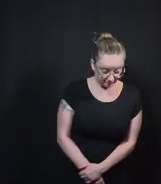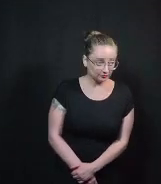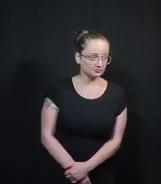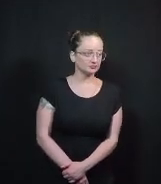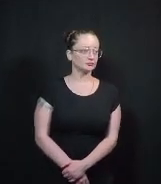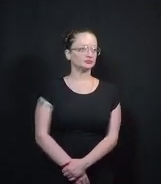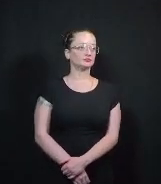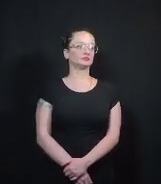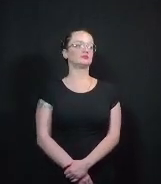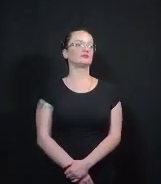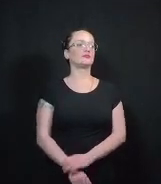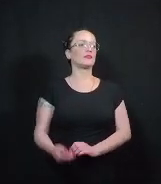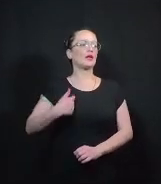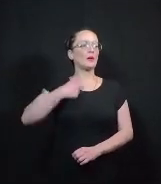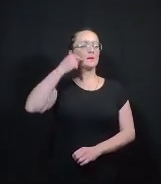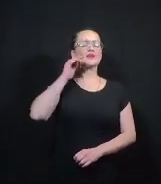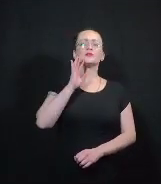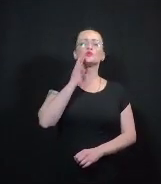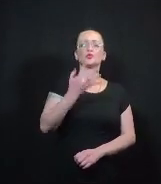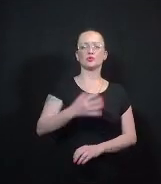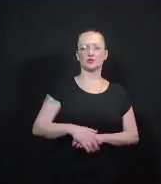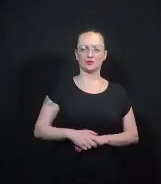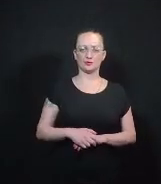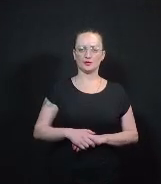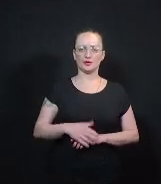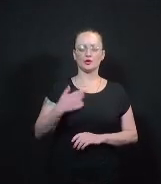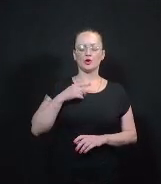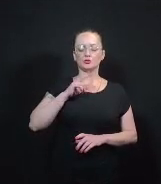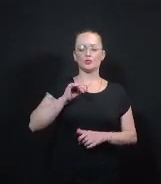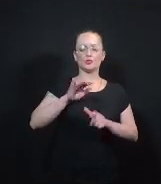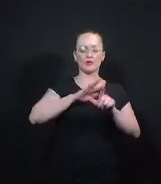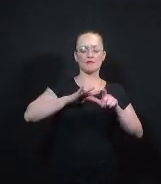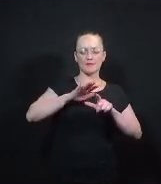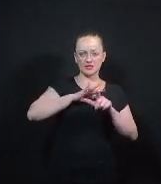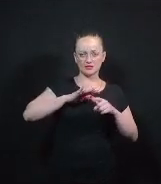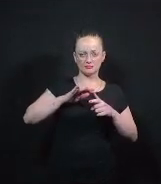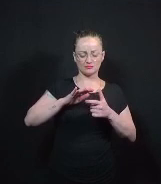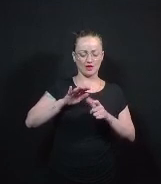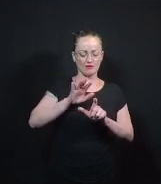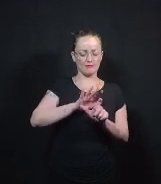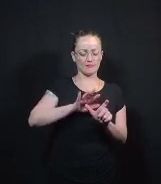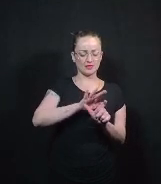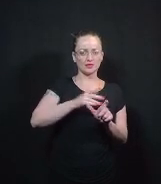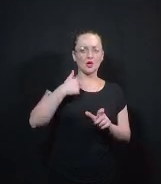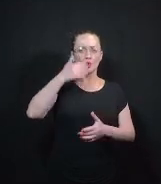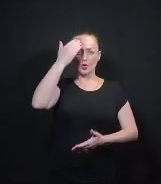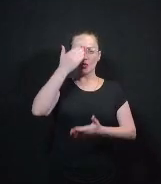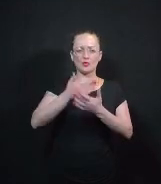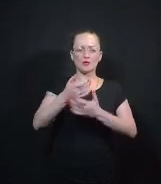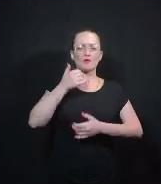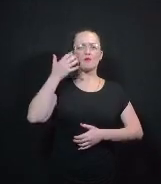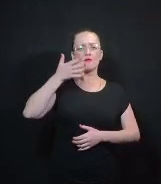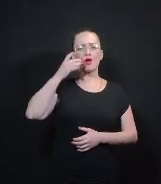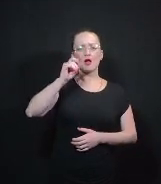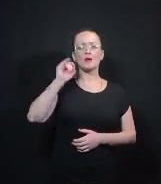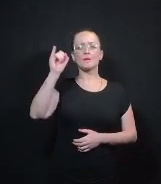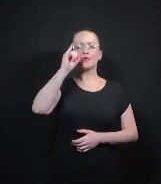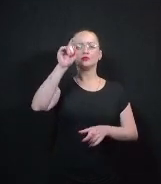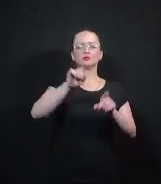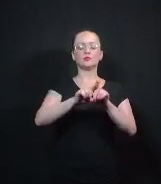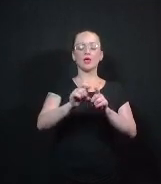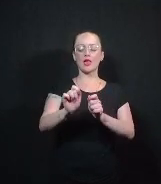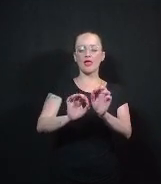a gente está pensando nas soluções aqui, né? Então, a gente falou de alfabetização. Eu entendi você falar que era importante também ter